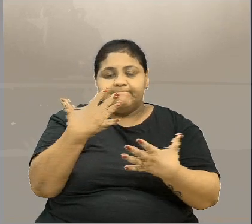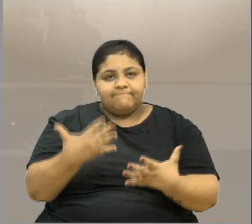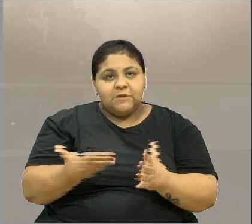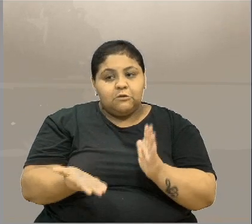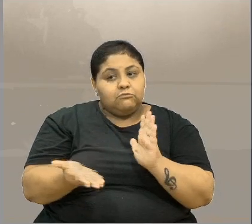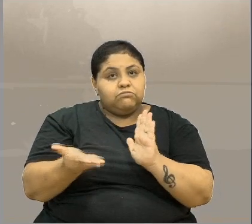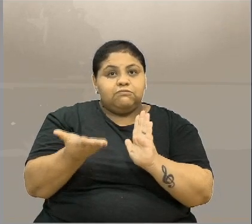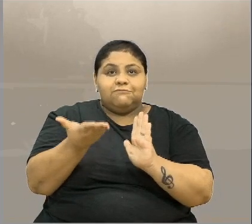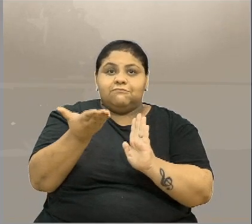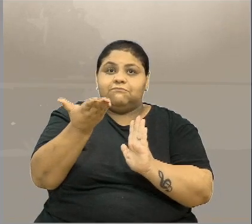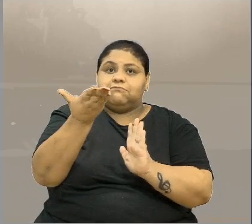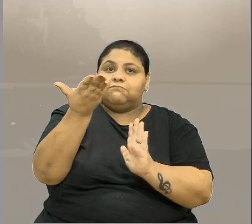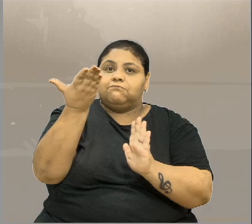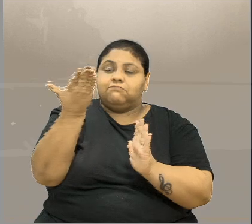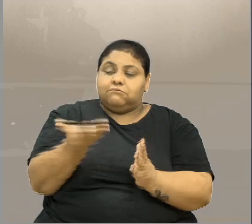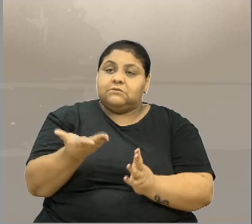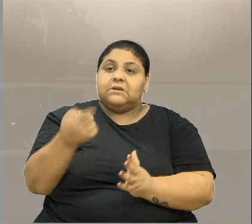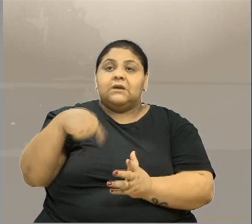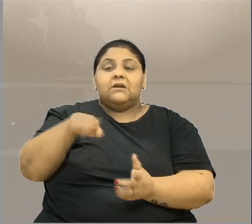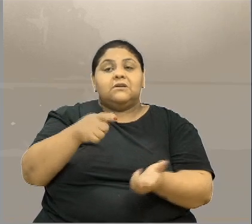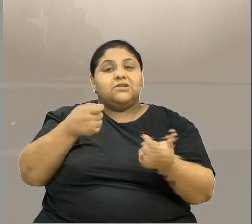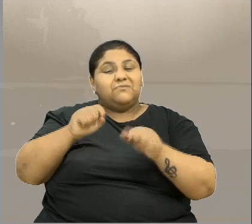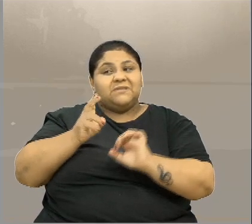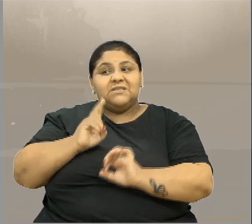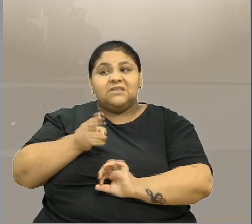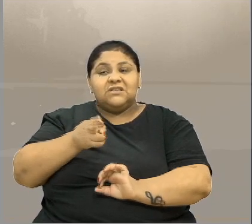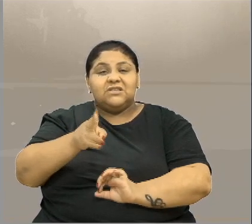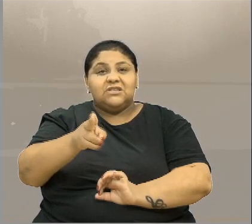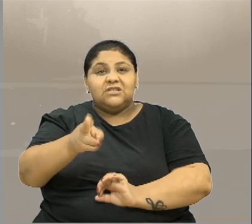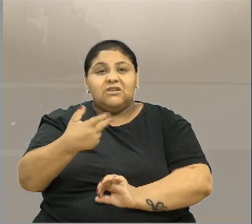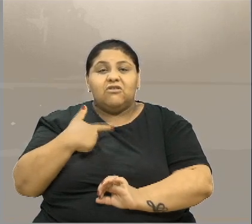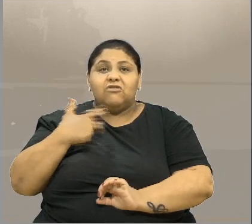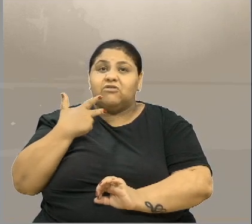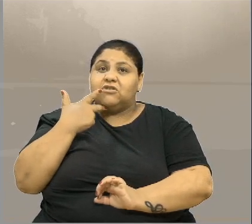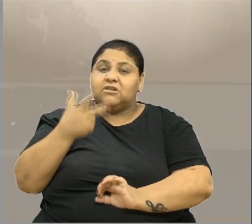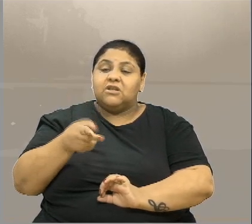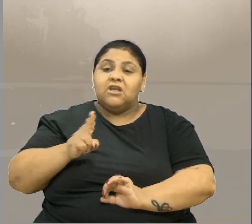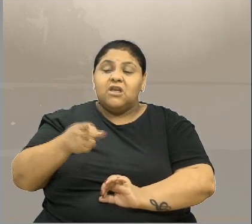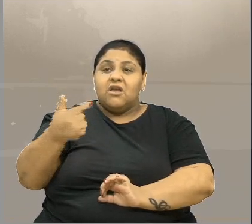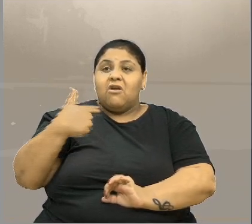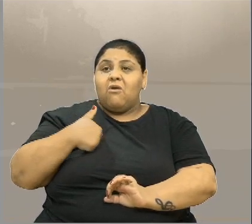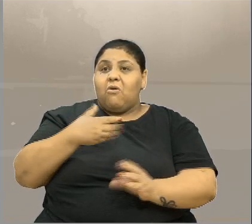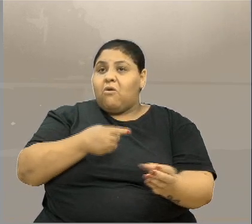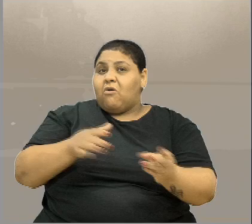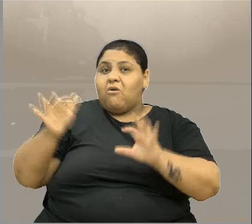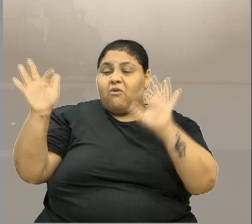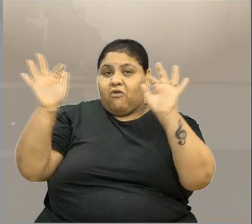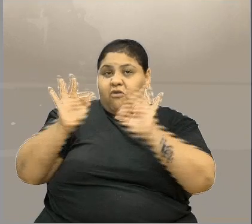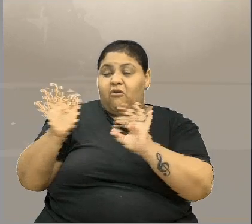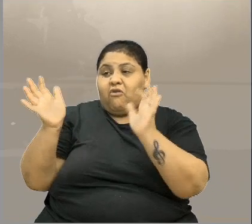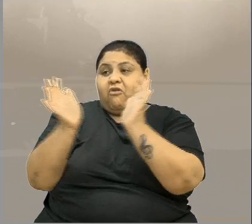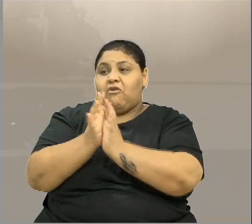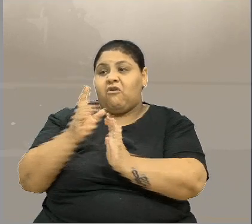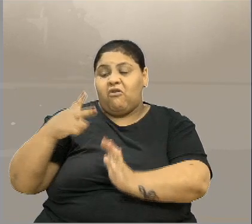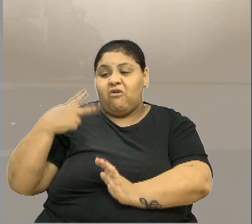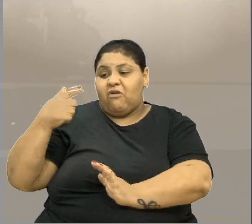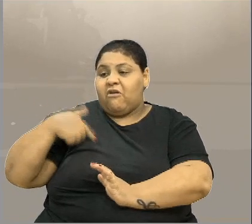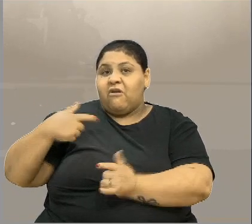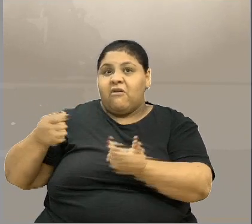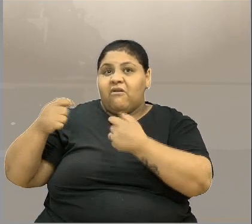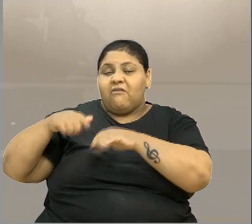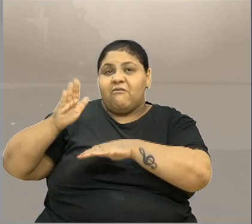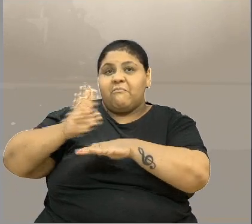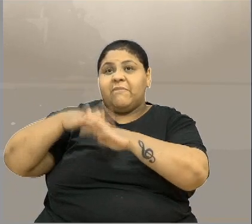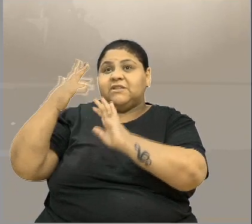muito elevados. A gente precisa continuar, e eu sempre disse que eu seria muito feliz, né, colegas vereadores, se eu não precisasse mais